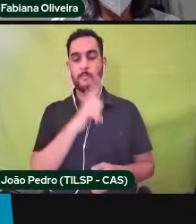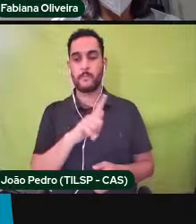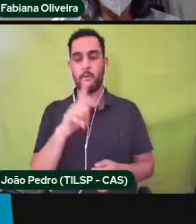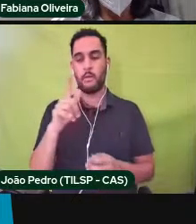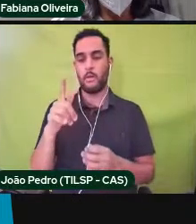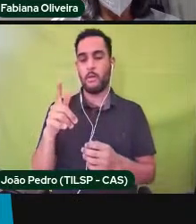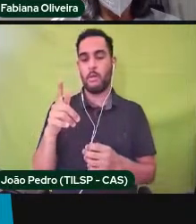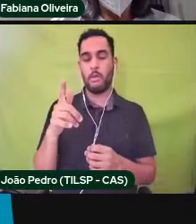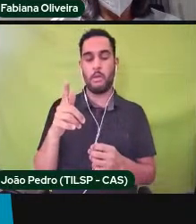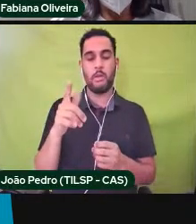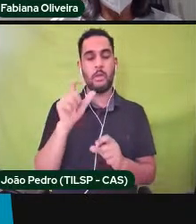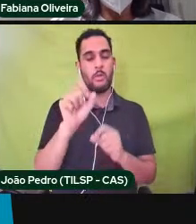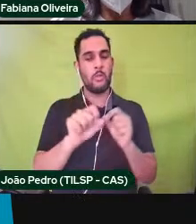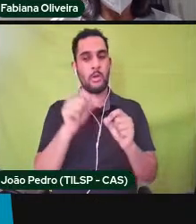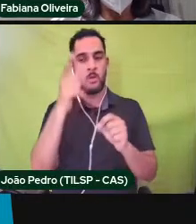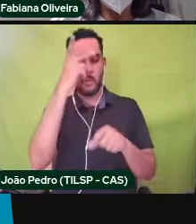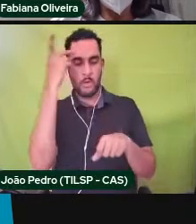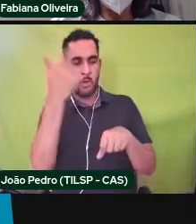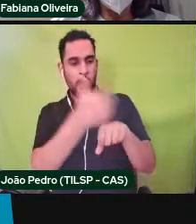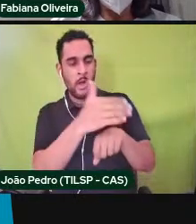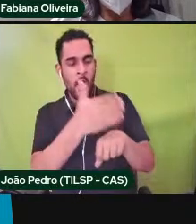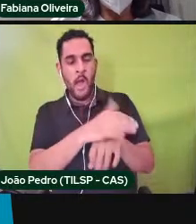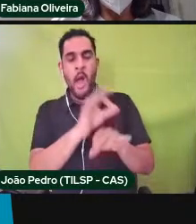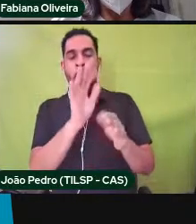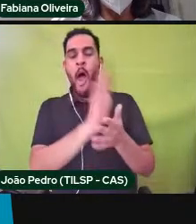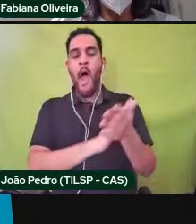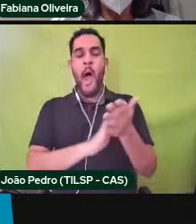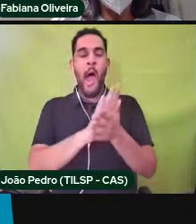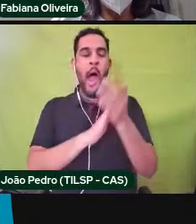para trás. As pessoas com deficiência